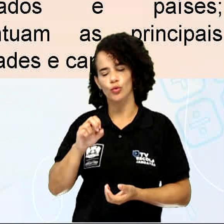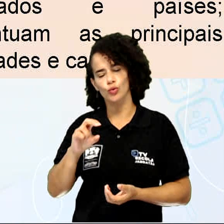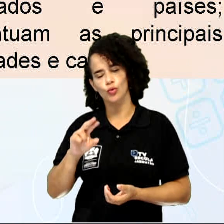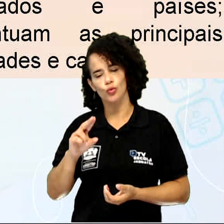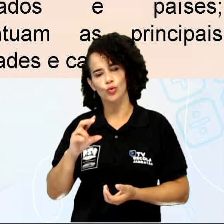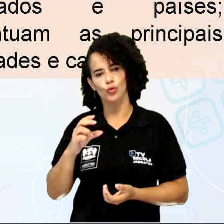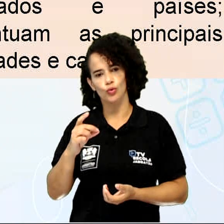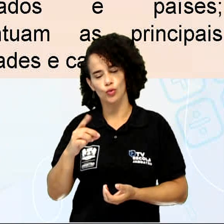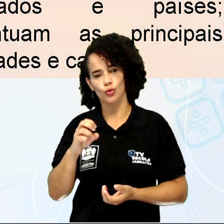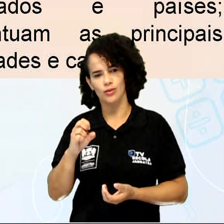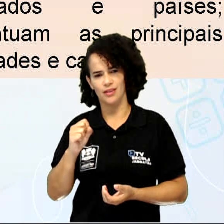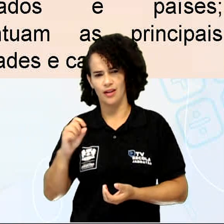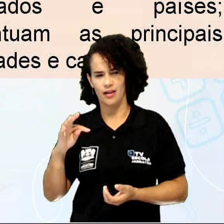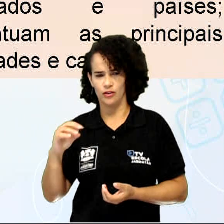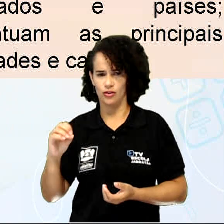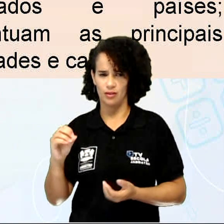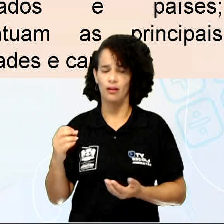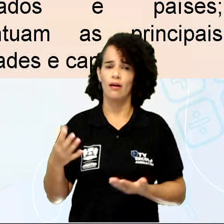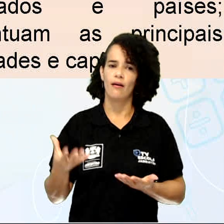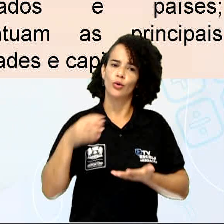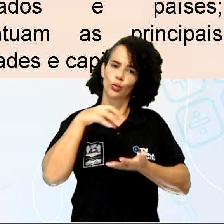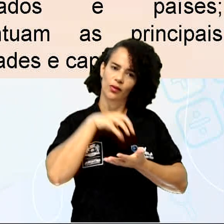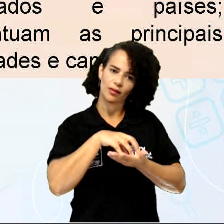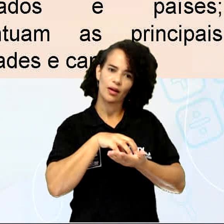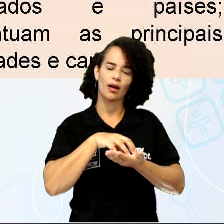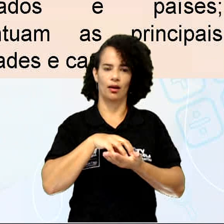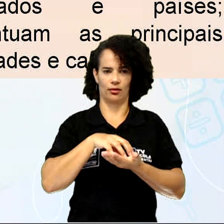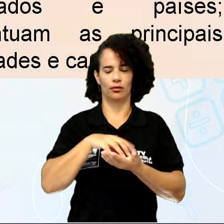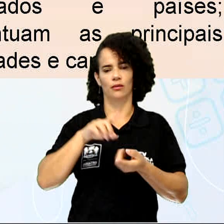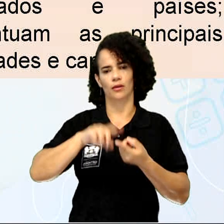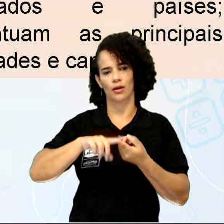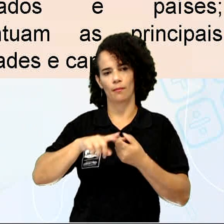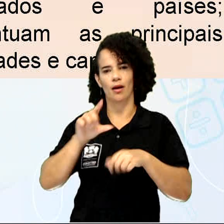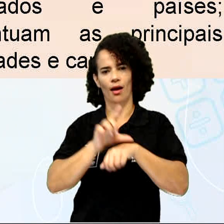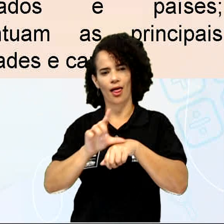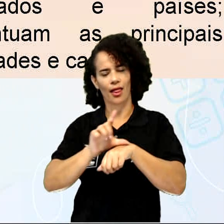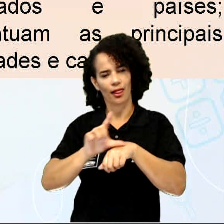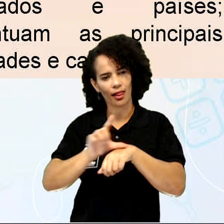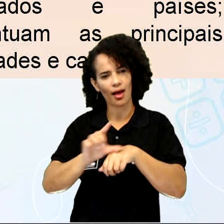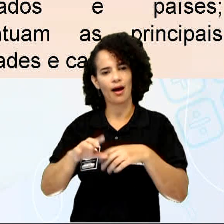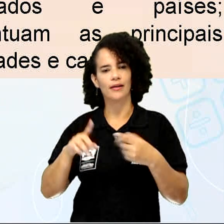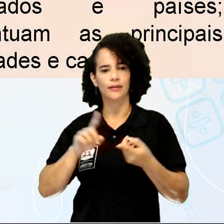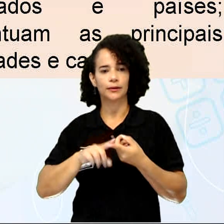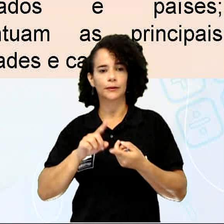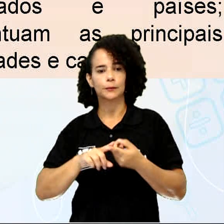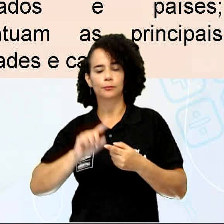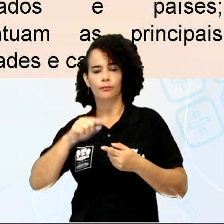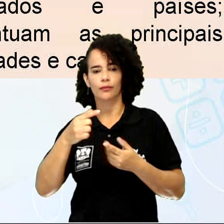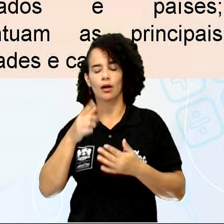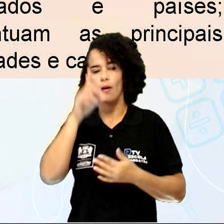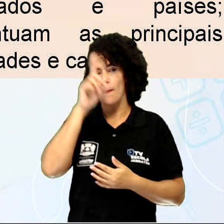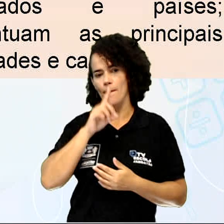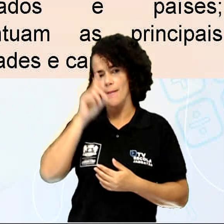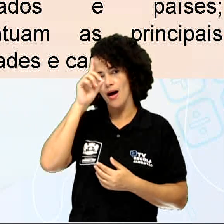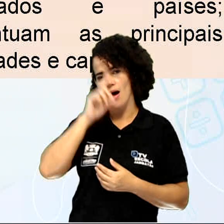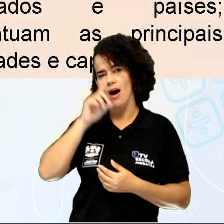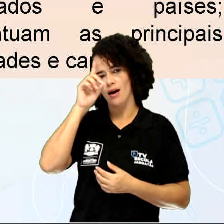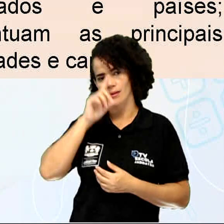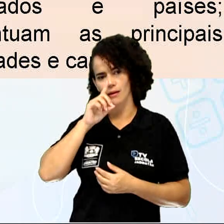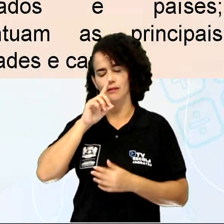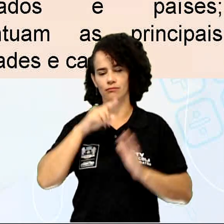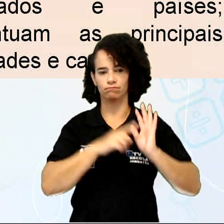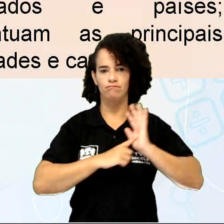um rosa-choque, né? É o Mato Grosso, Goiás, o Mato Grosso do Sul. E essa parte mais